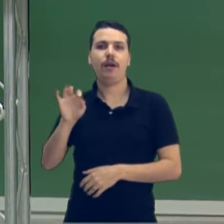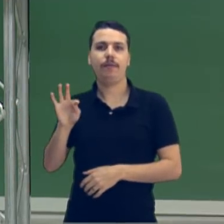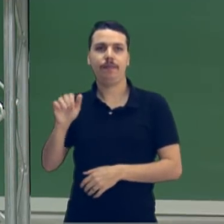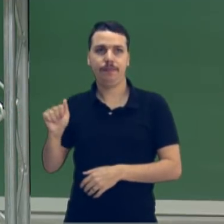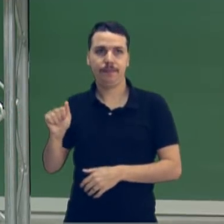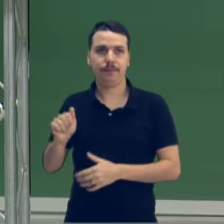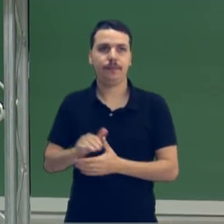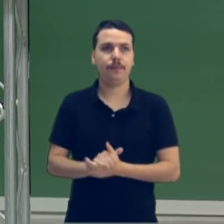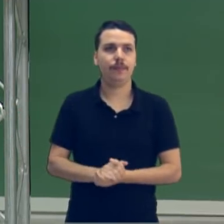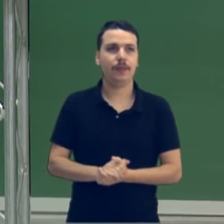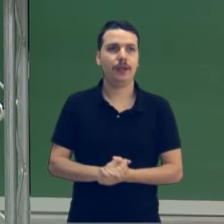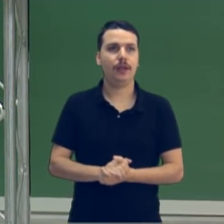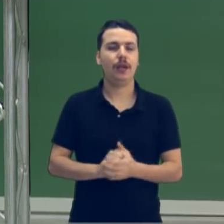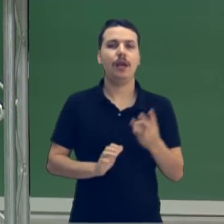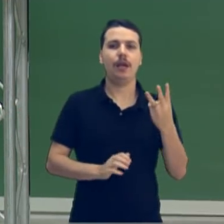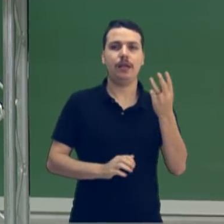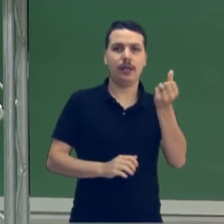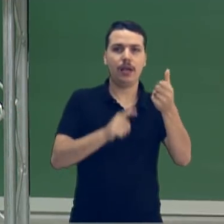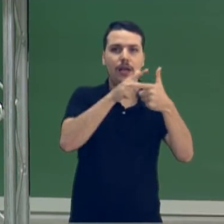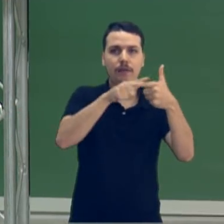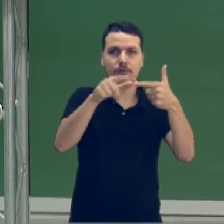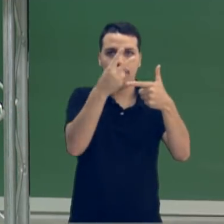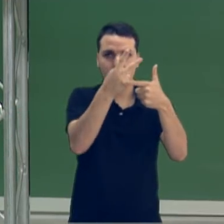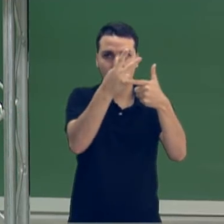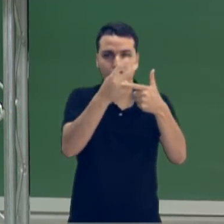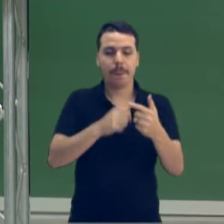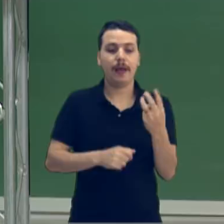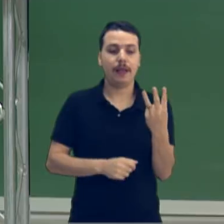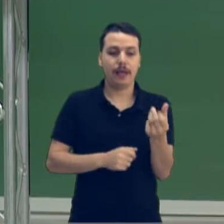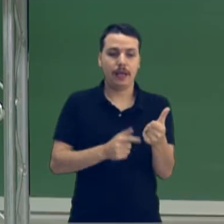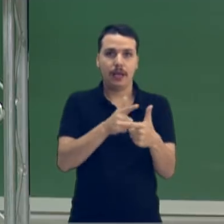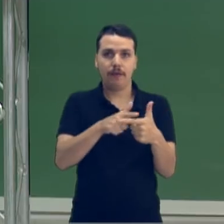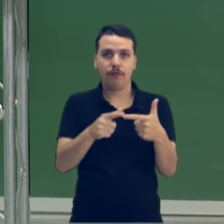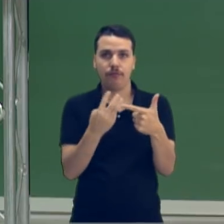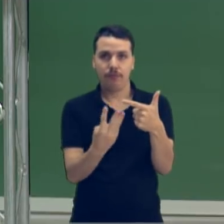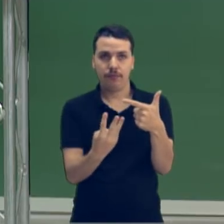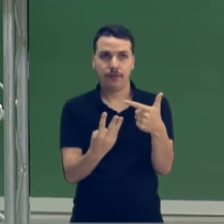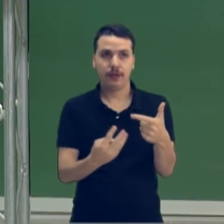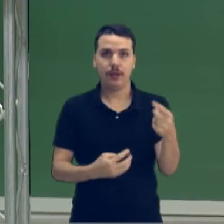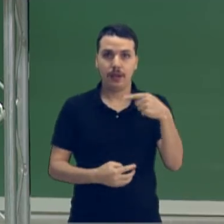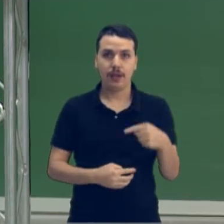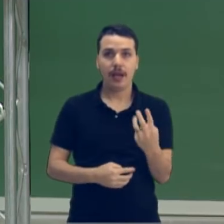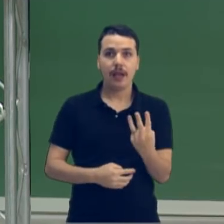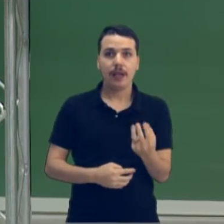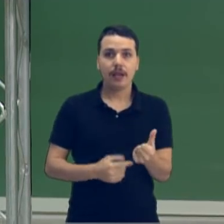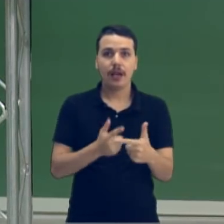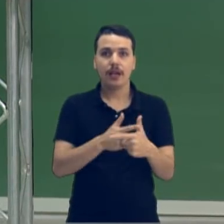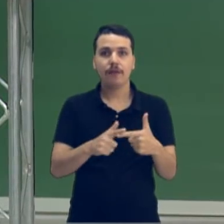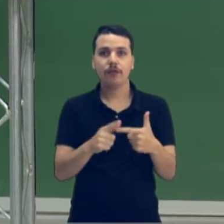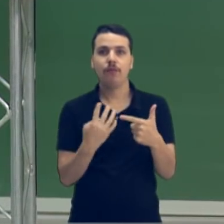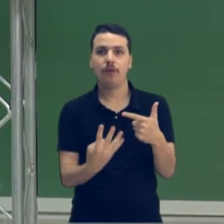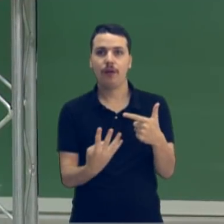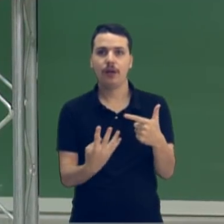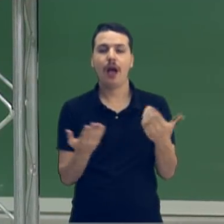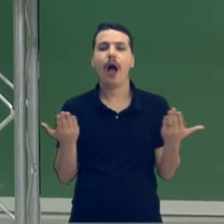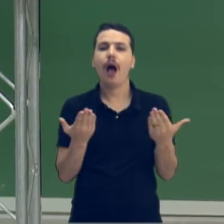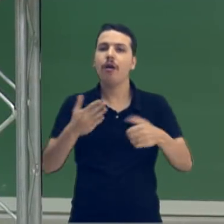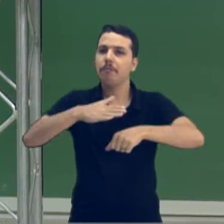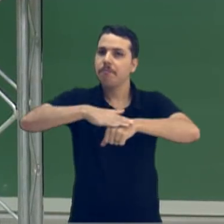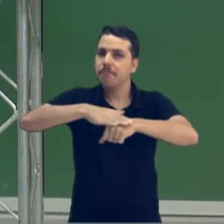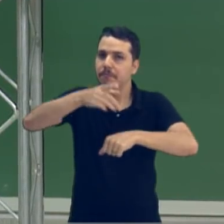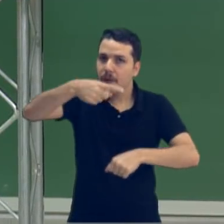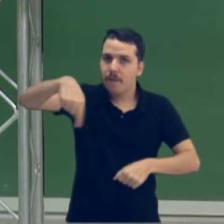por 2, 36 divididos por 3 e 36 divididos por 4. Vou deixar com vocês